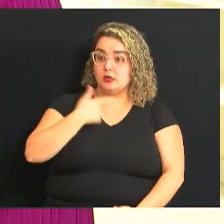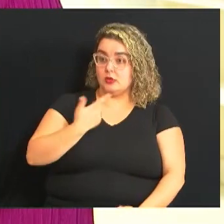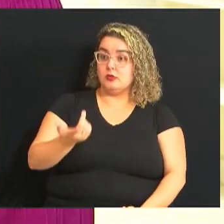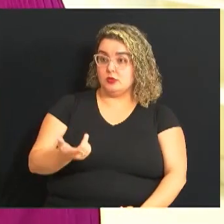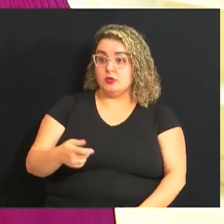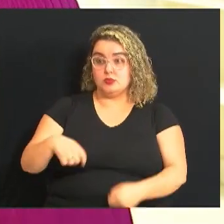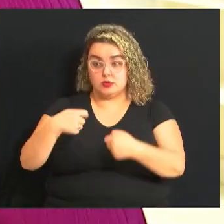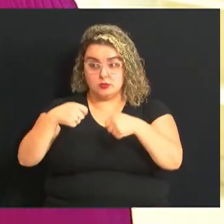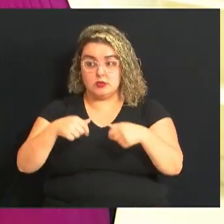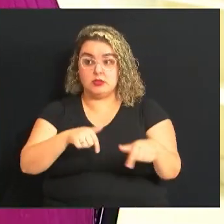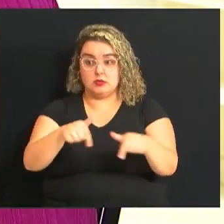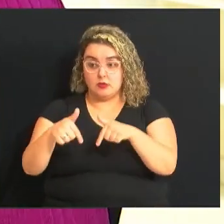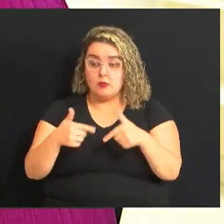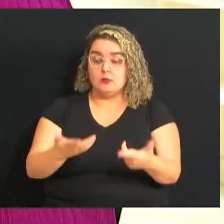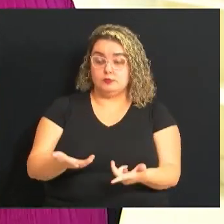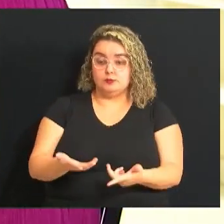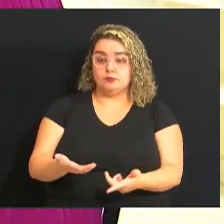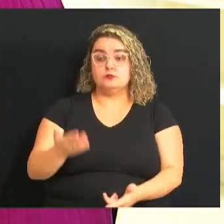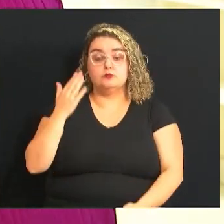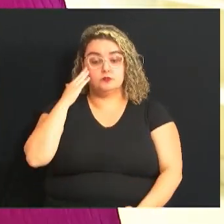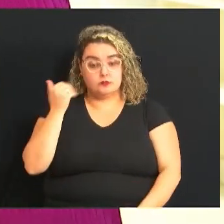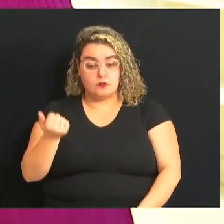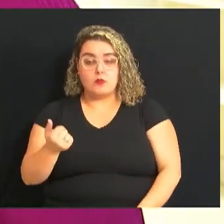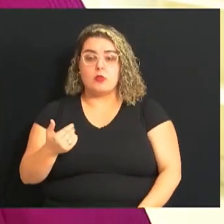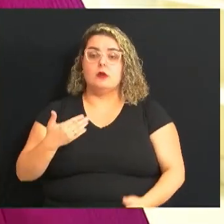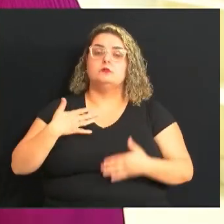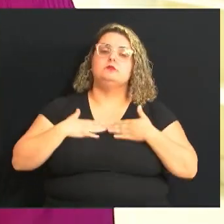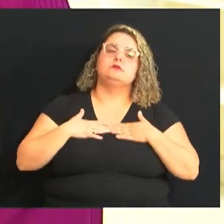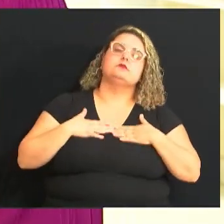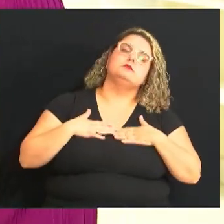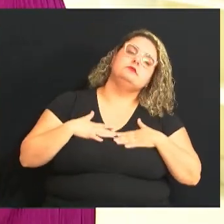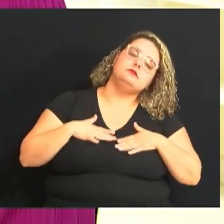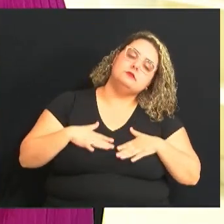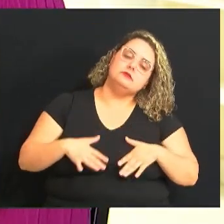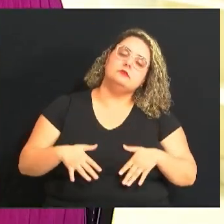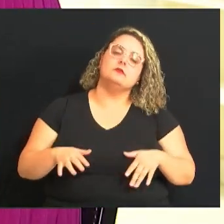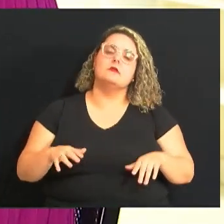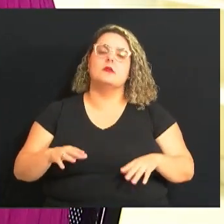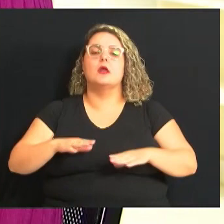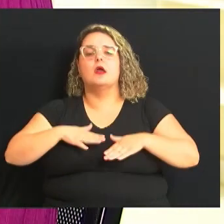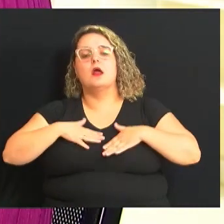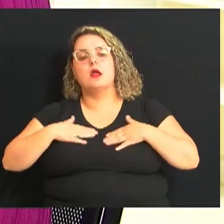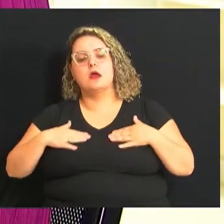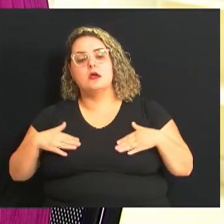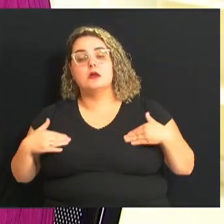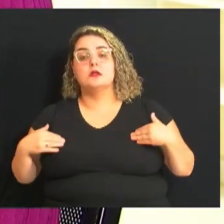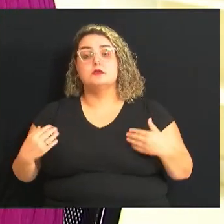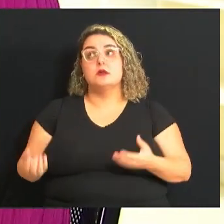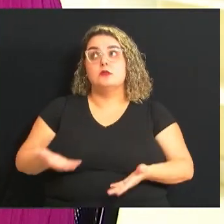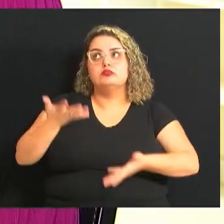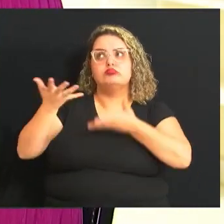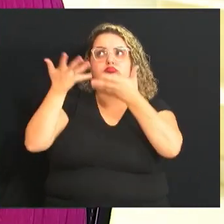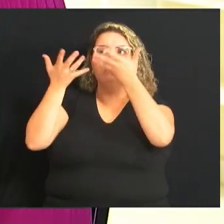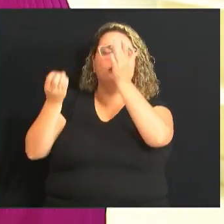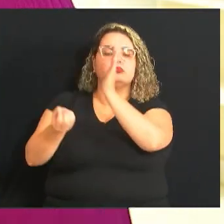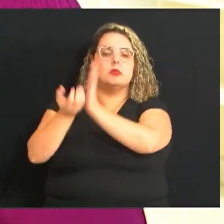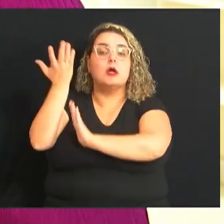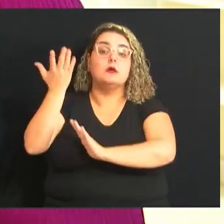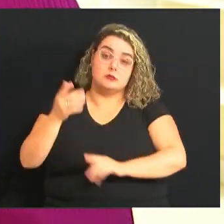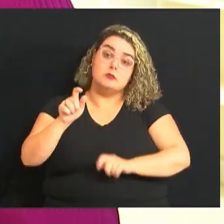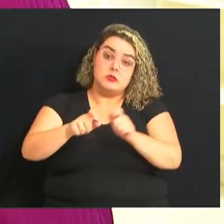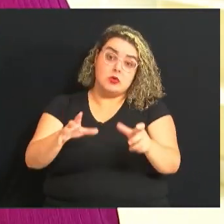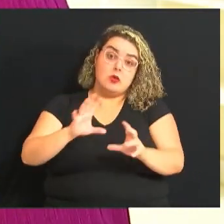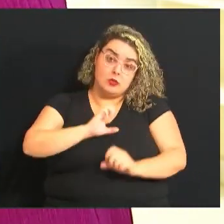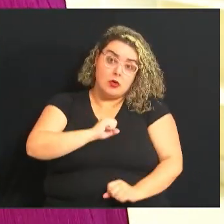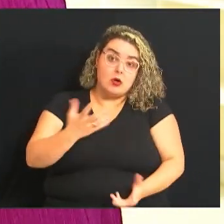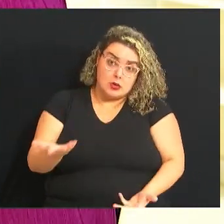é o que a gente trabalha porque a gente sabe que quando a pessoa tá mais descansada também estimula melhor a criatividade e o pessoal gosta muito então eu